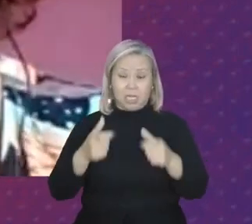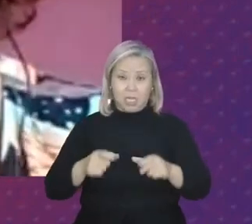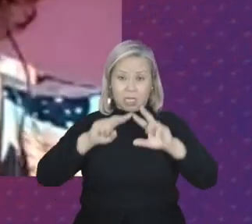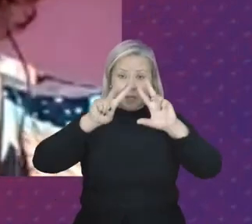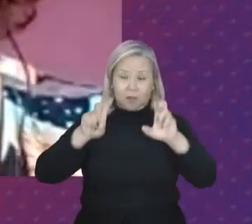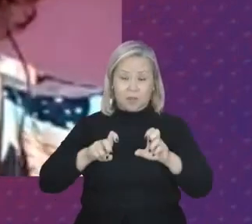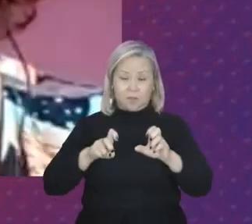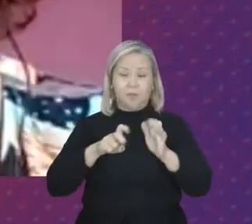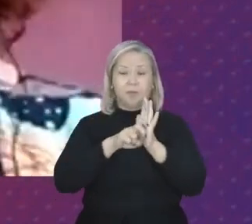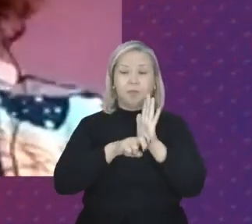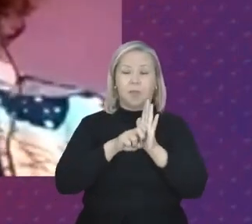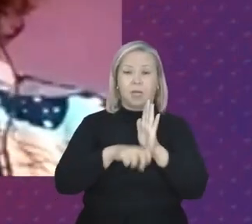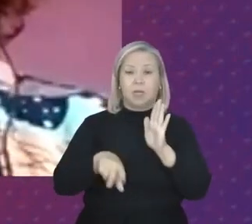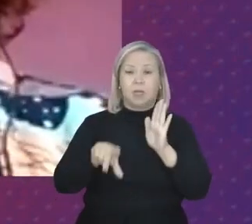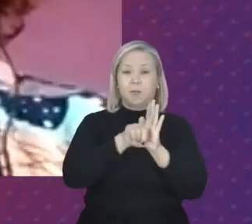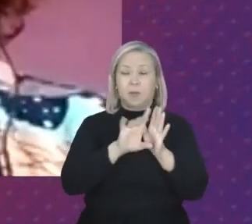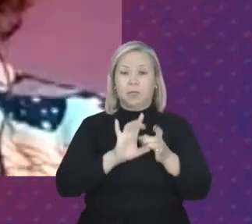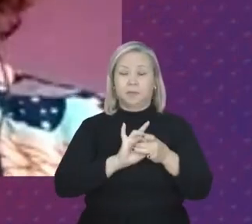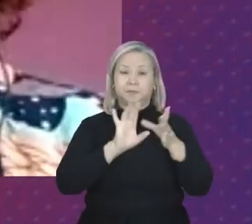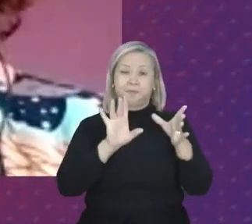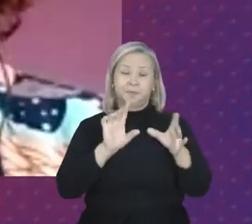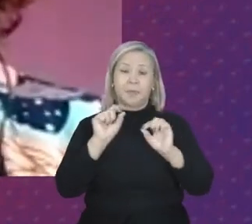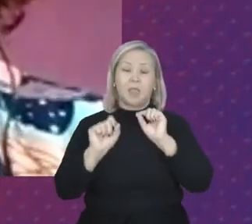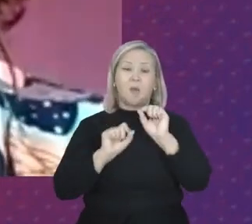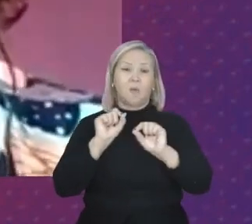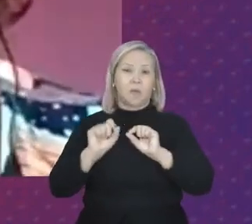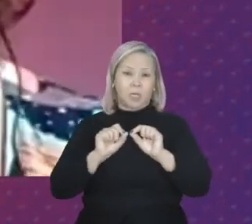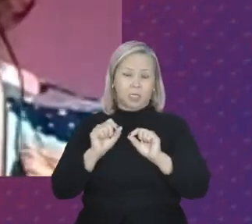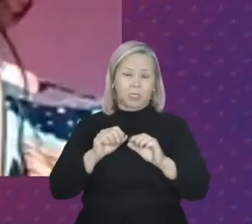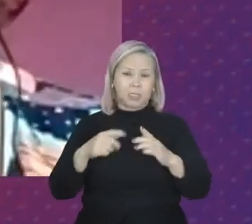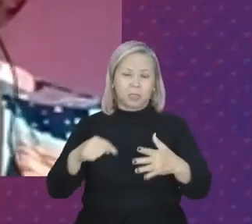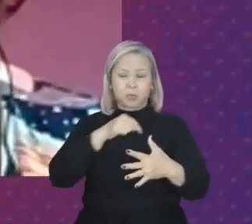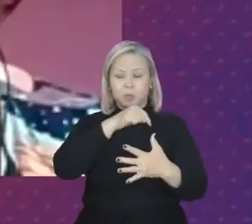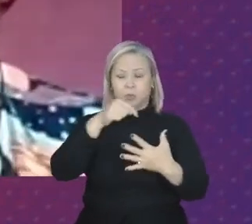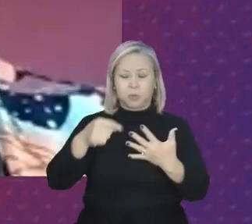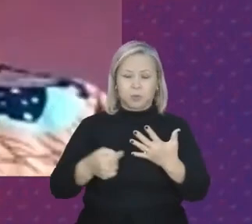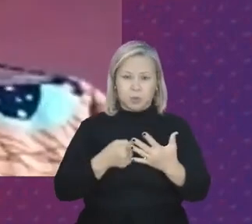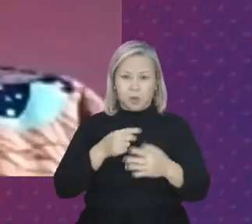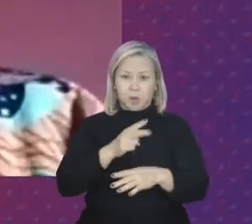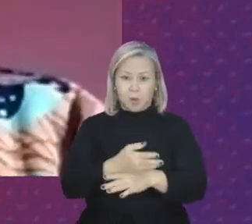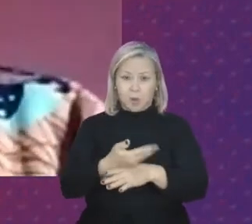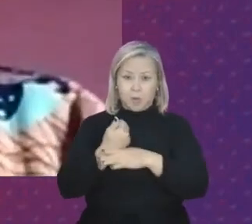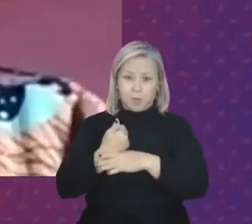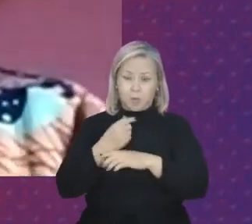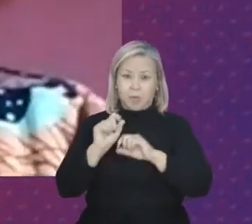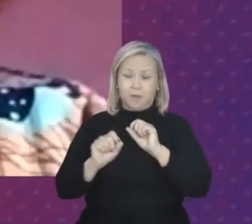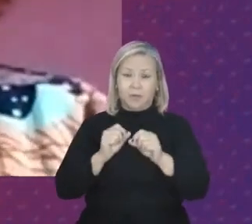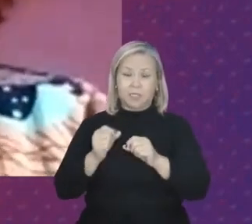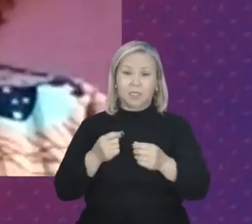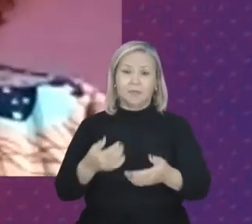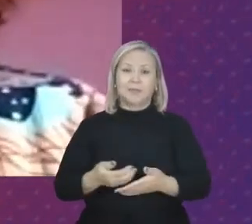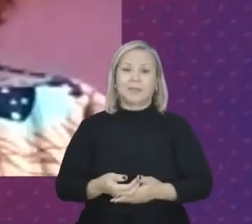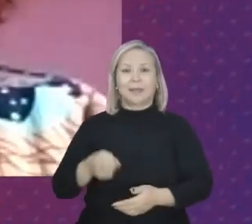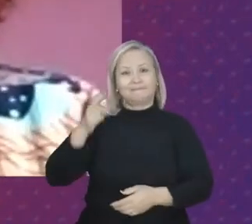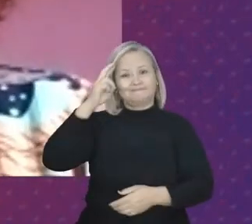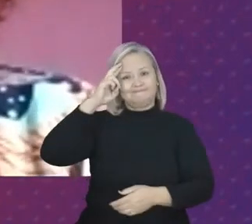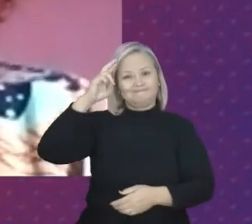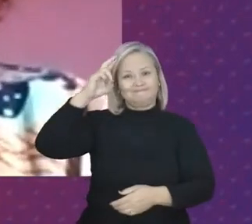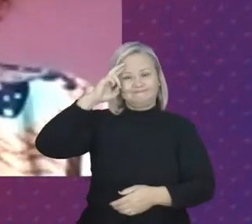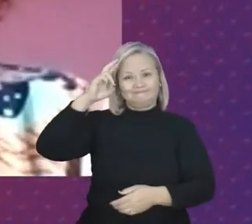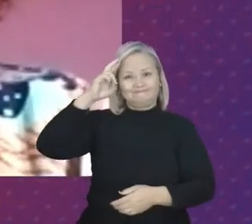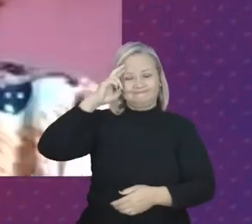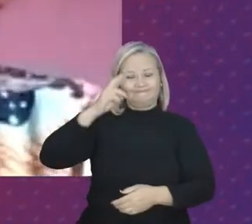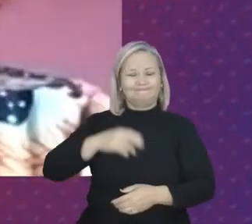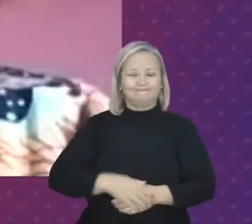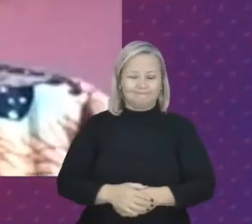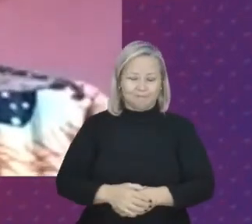Penha, no caso da prevenção, é que todo o arcabouço preventivo da Maria da Penha está sob a tutela, está sob